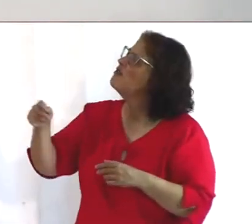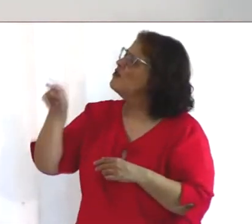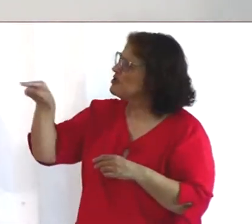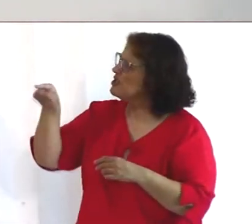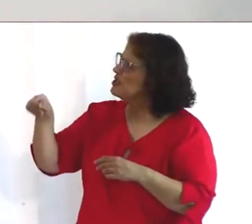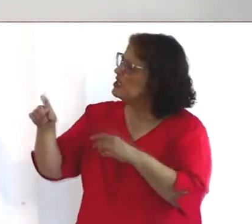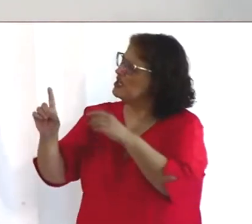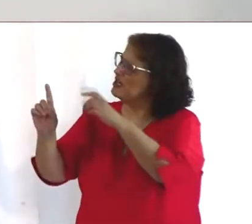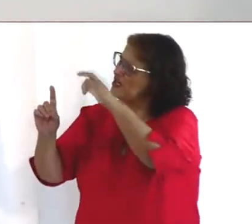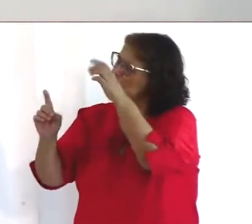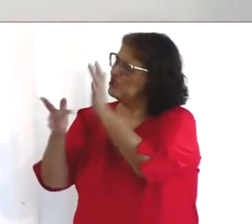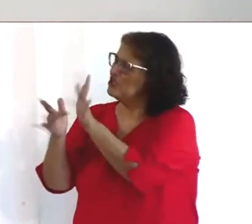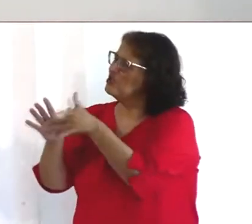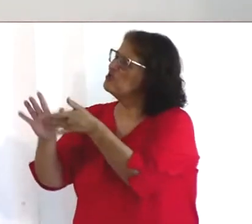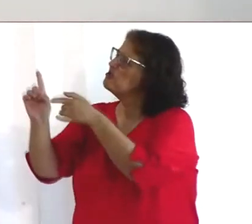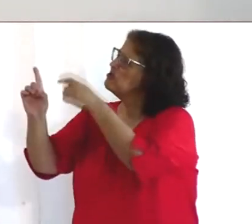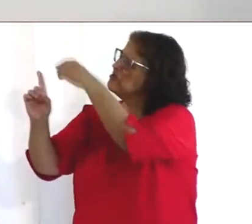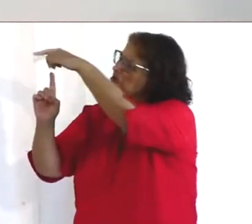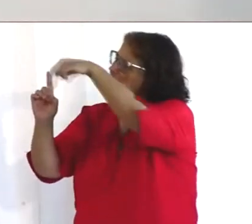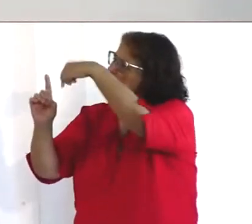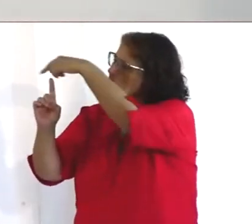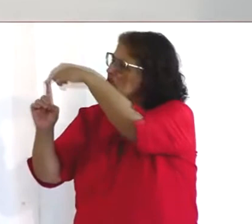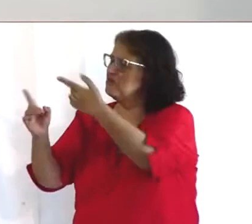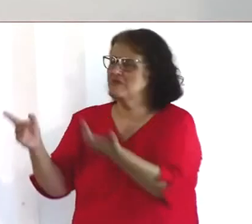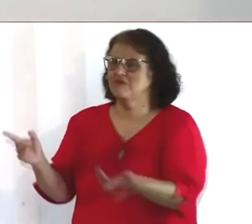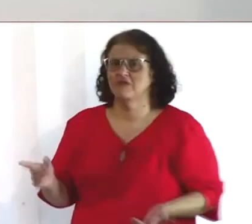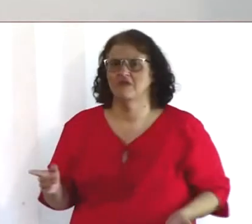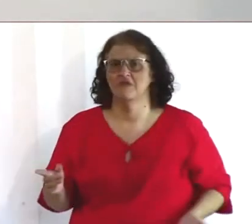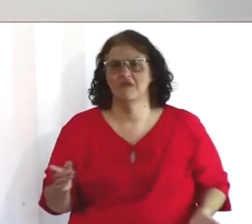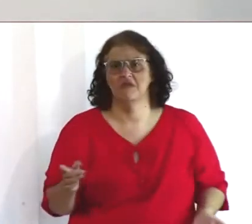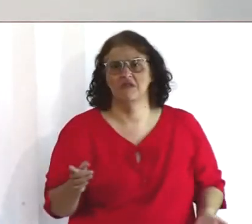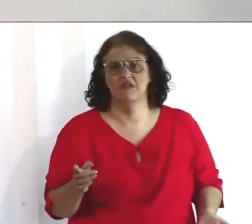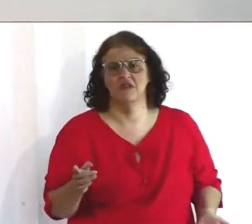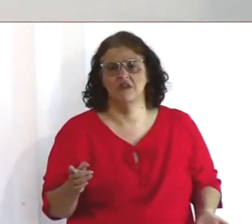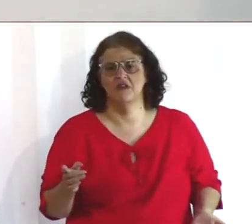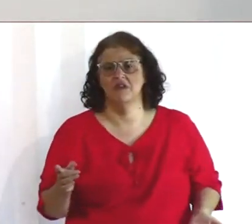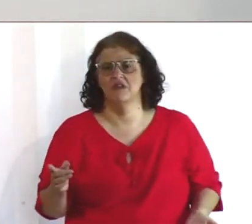tão descrente na igreja que não consegue nem fazer isso.